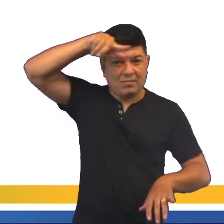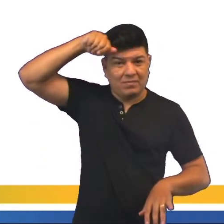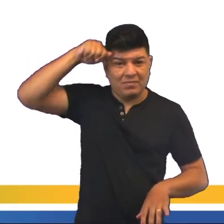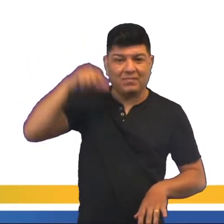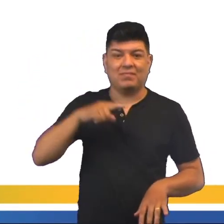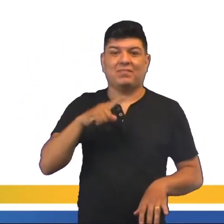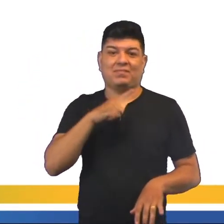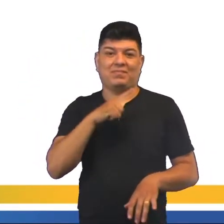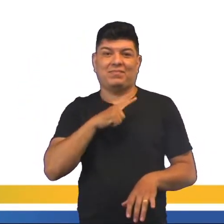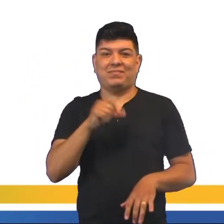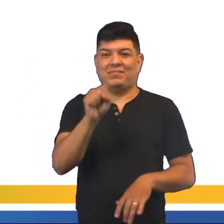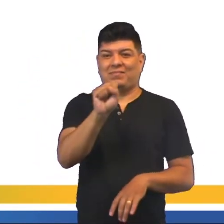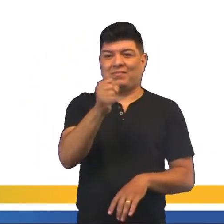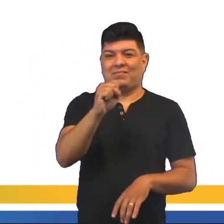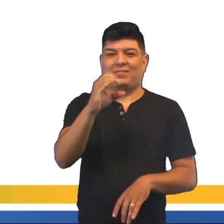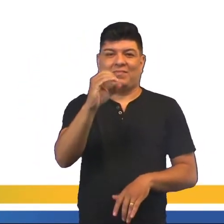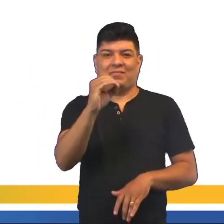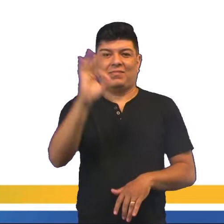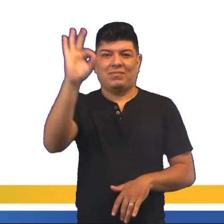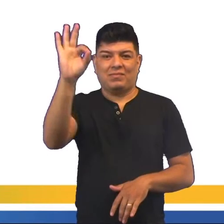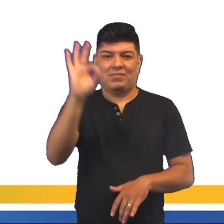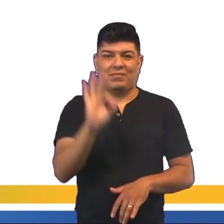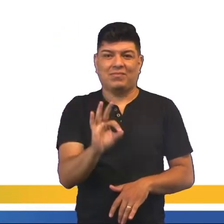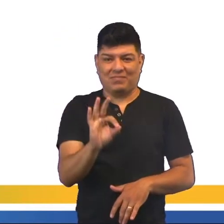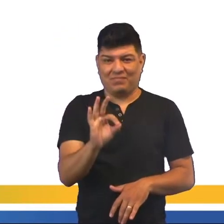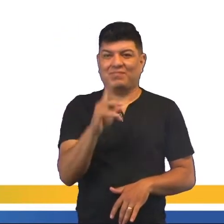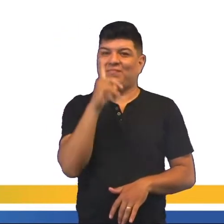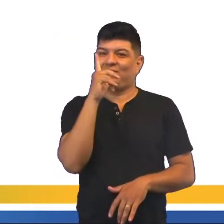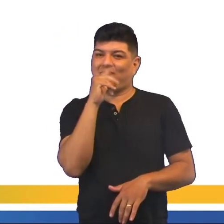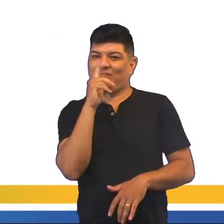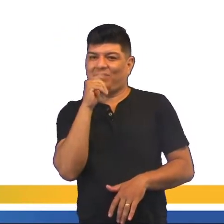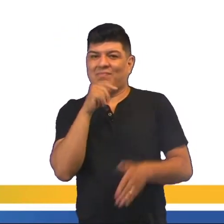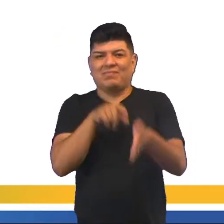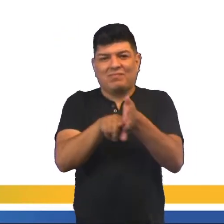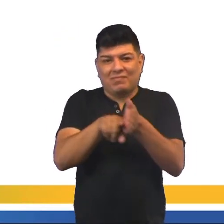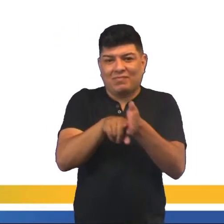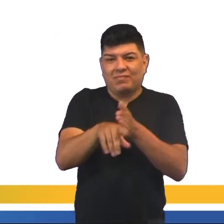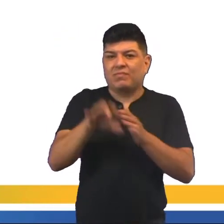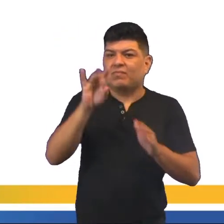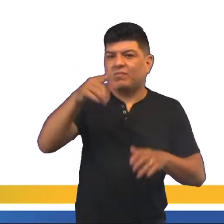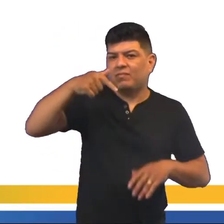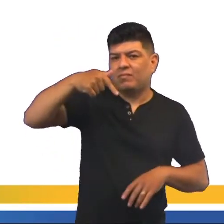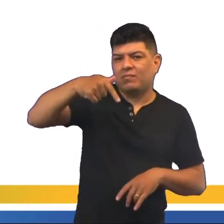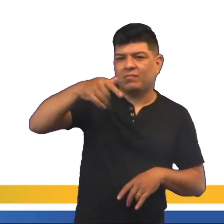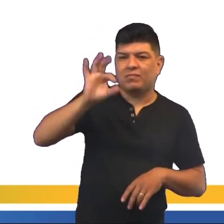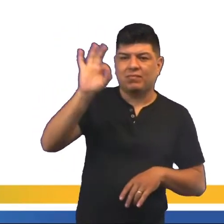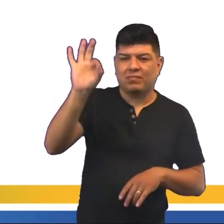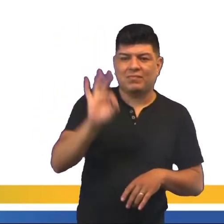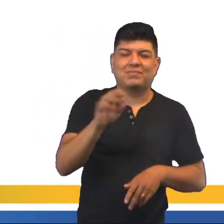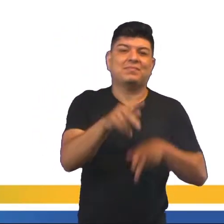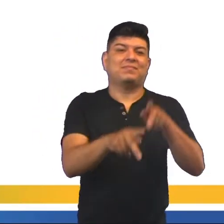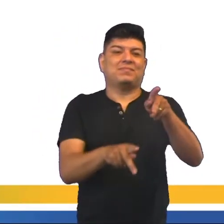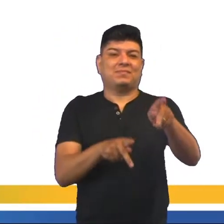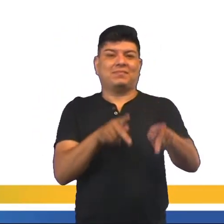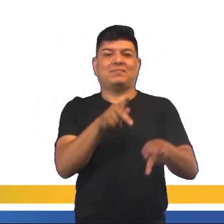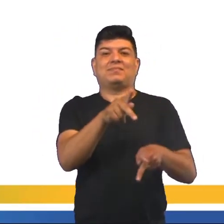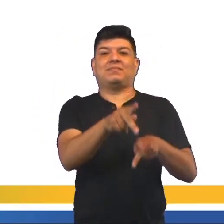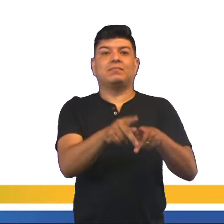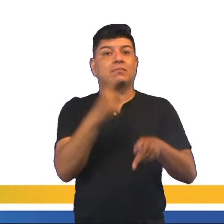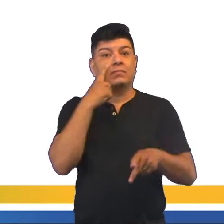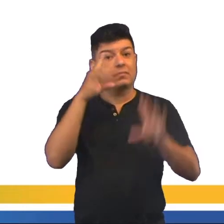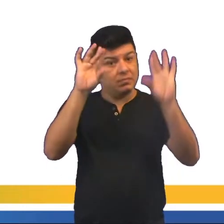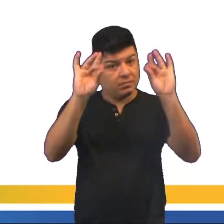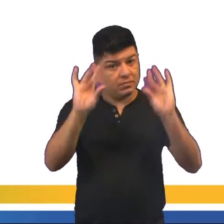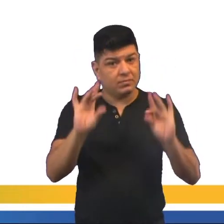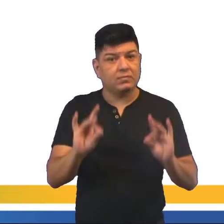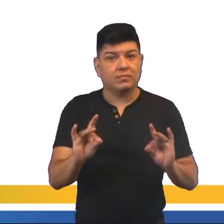tem 80% dos recursos hídricos e apenas 7% da população. Viram o